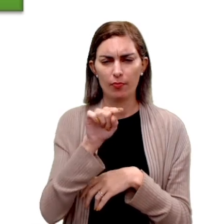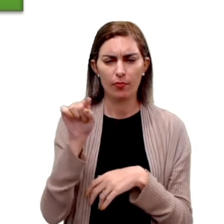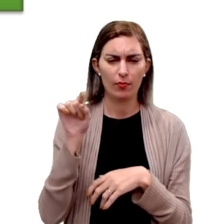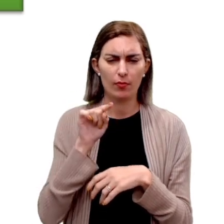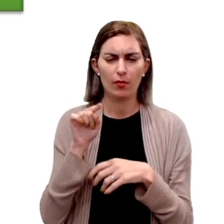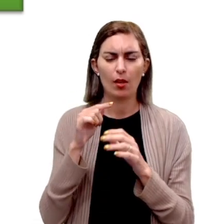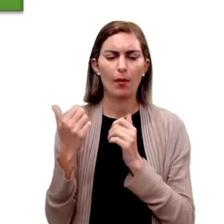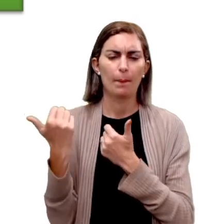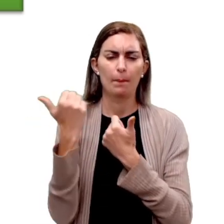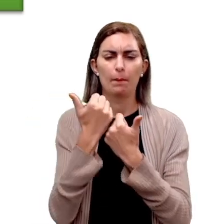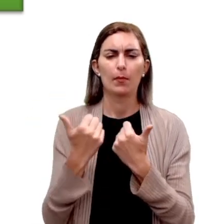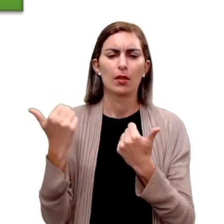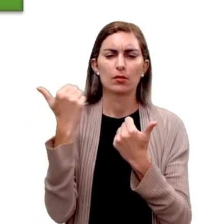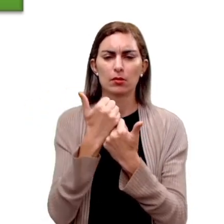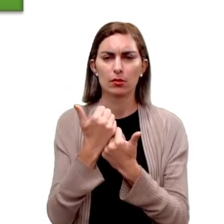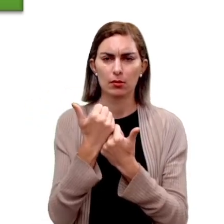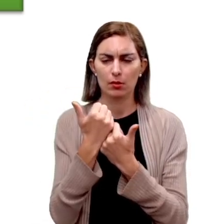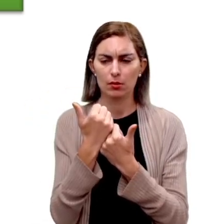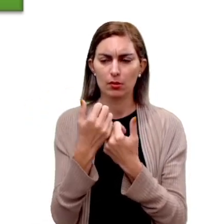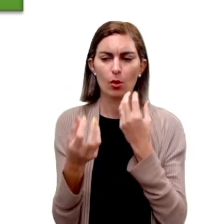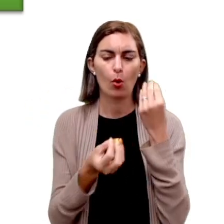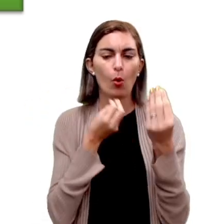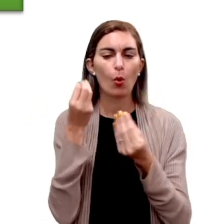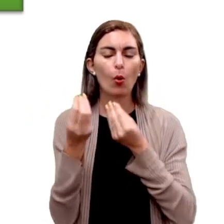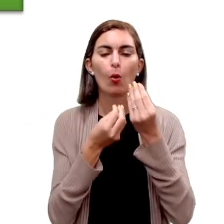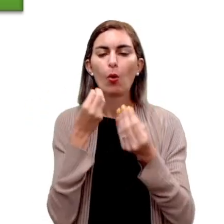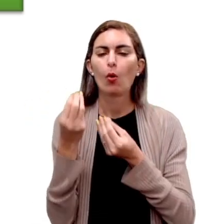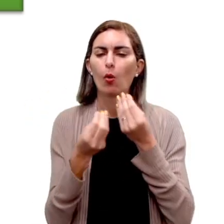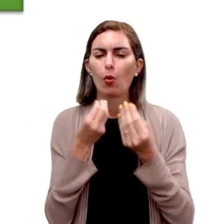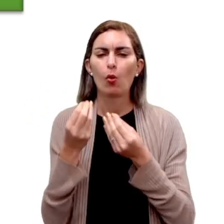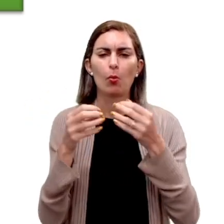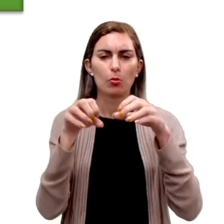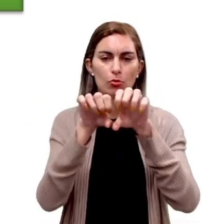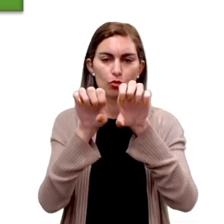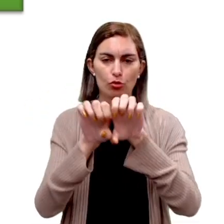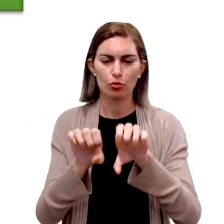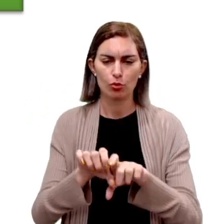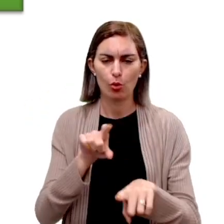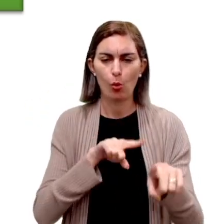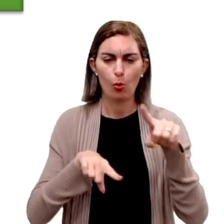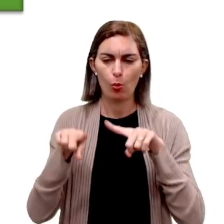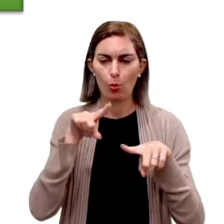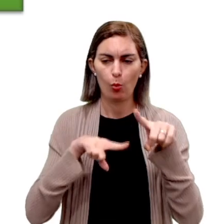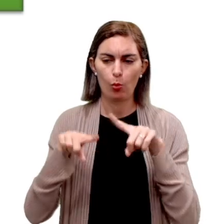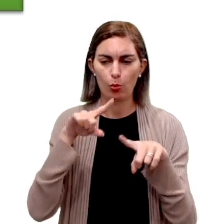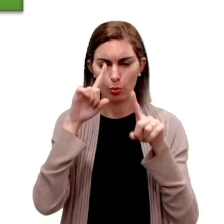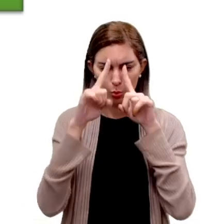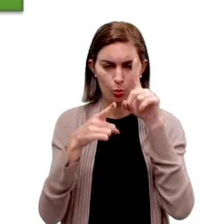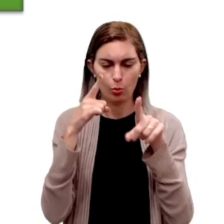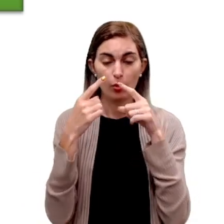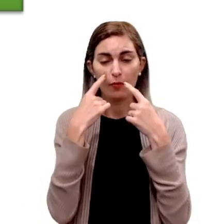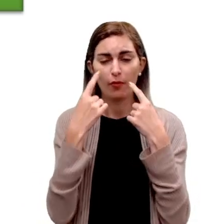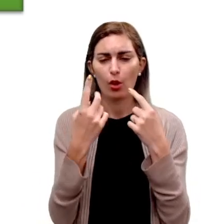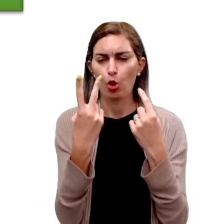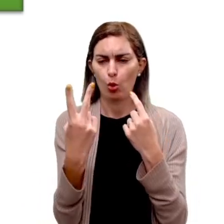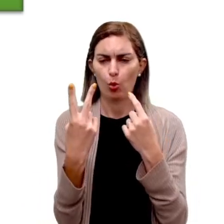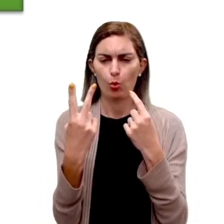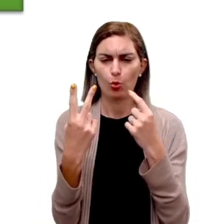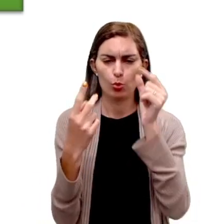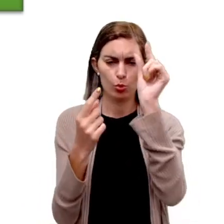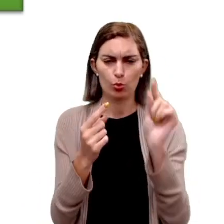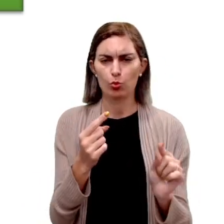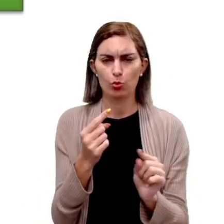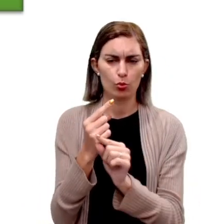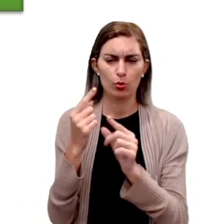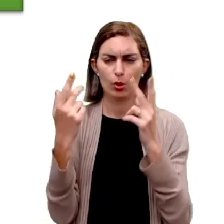uma representação de como funciona uma estrutura de controle. Vejam que aqui eu tenho dois fluxos